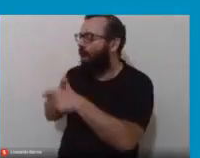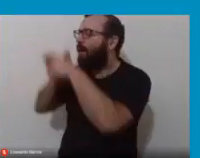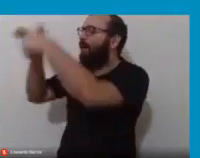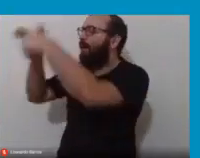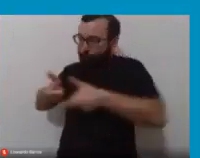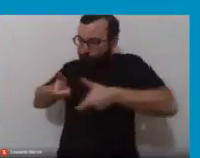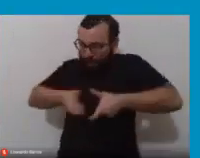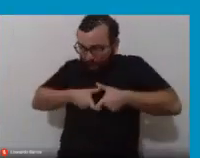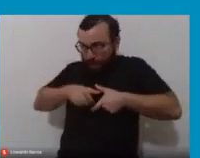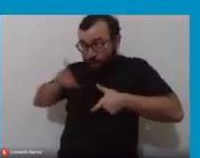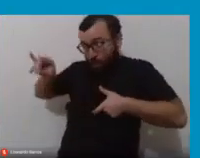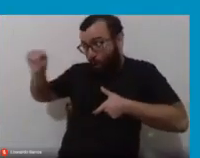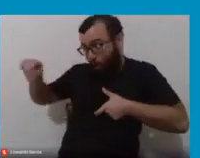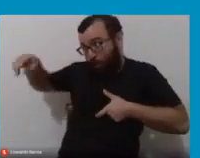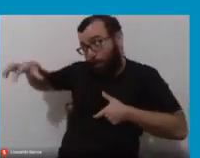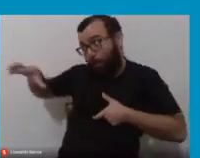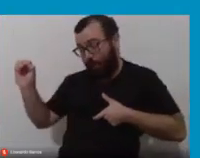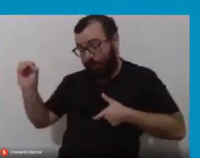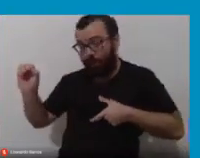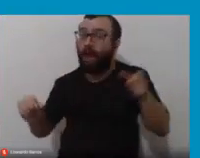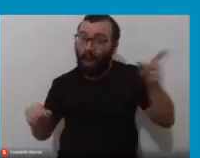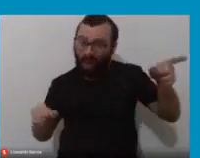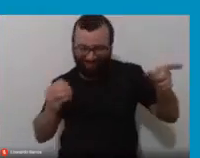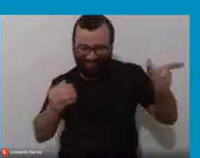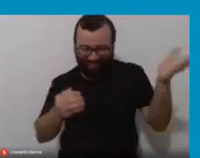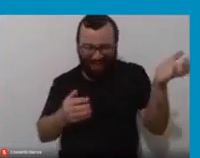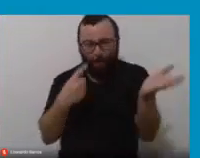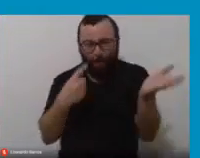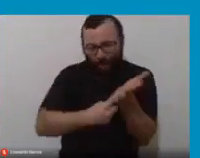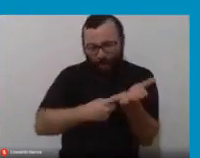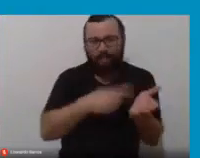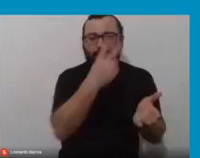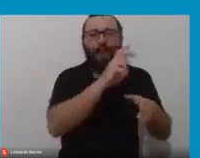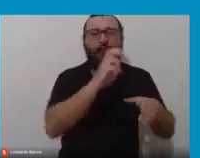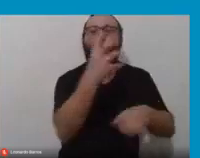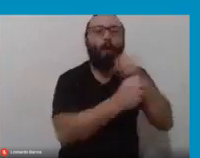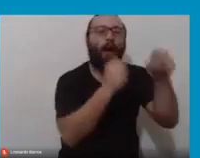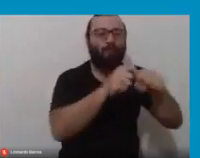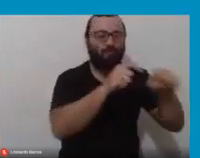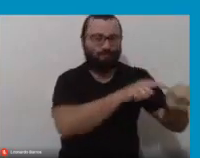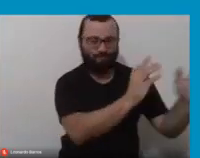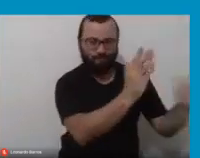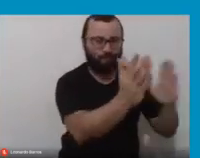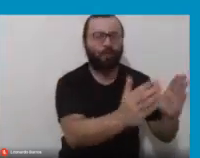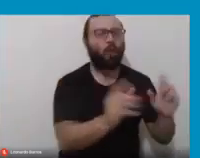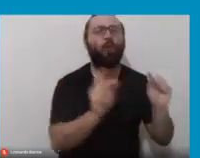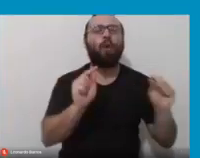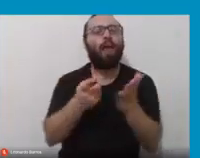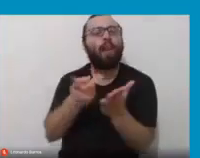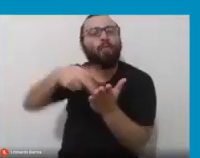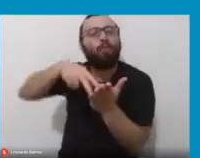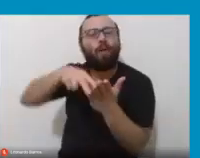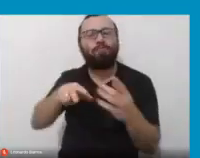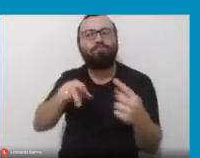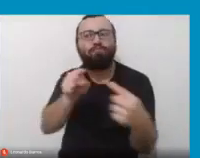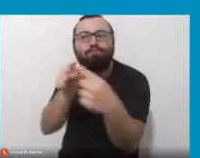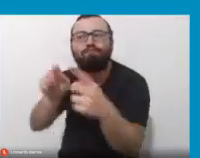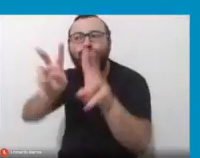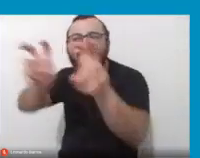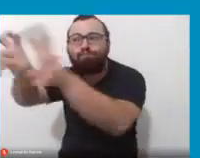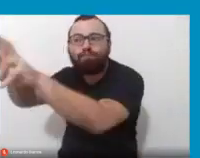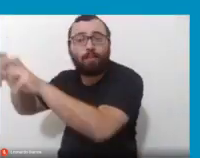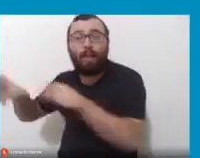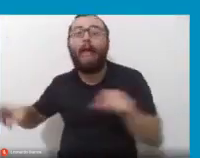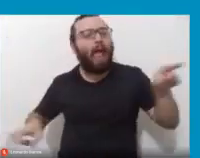8 de março. Ela queria marcar o mandato dela por uma leitura interseccional, que era aquilo que